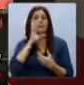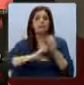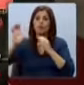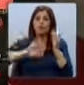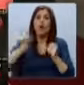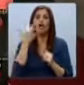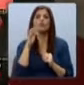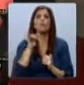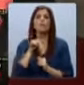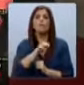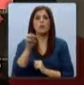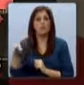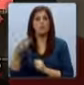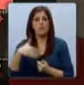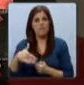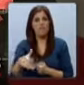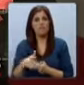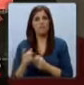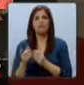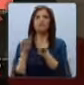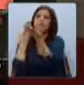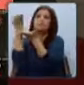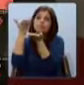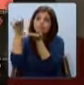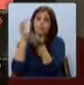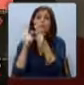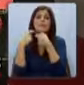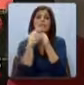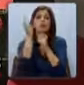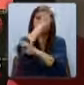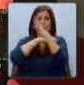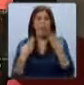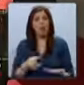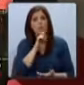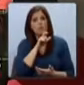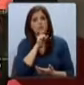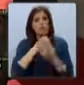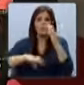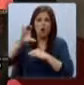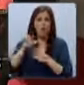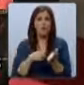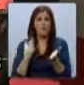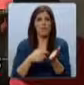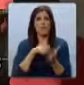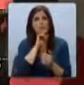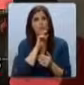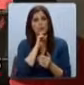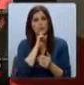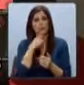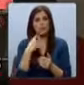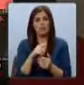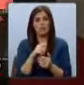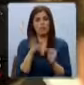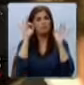14.000 milhões vamos ter com os nossos parceiros europeus e dizer agora estamos em condições de reembolsar o resto para poder obter